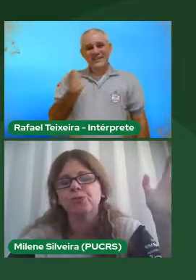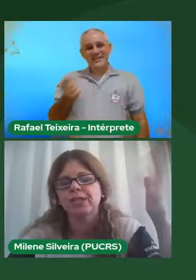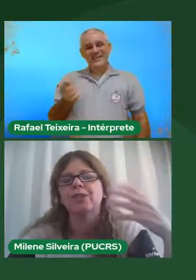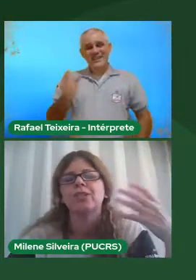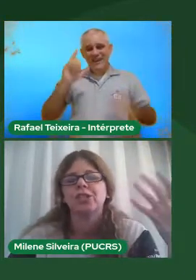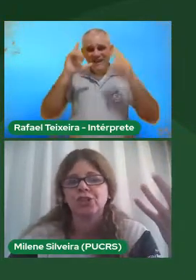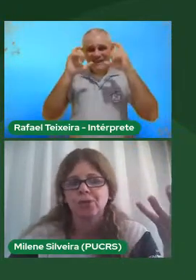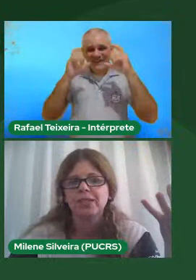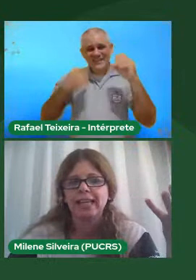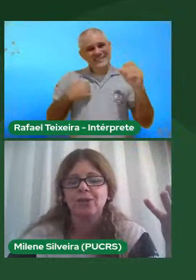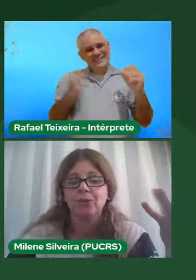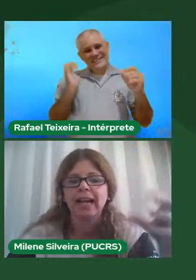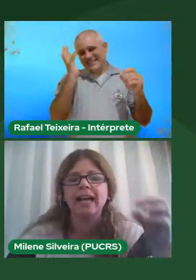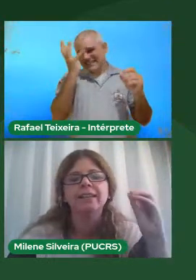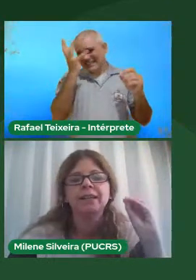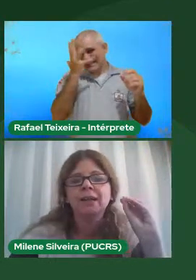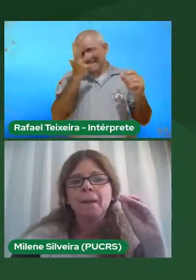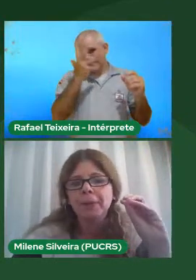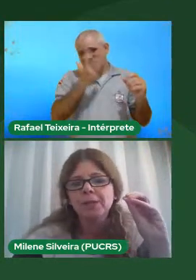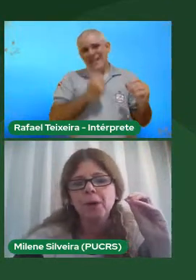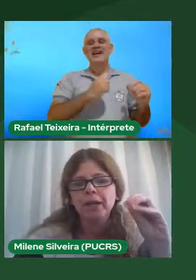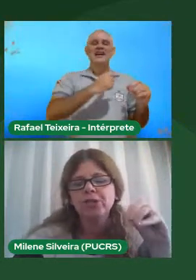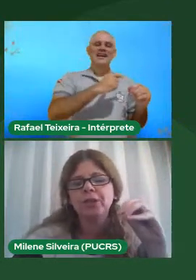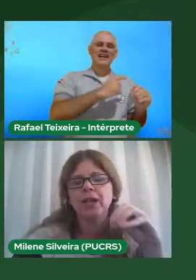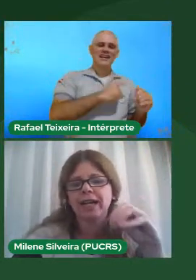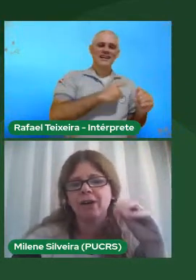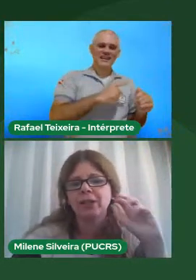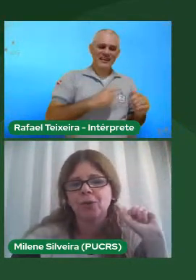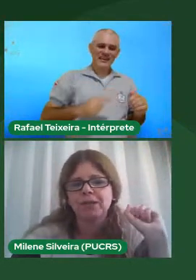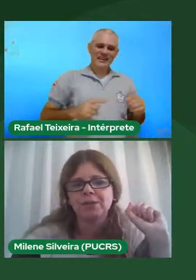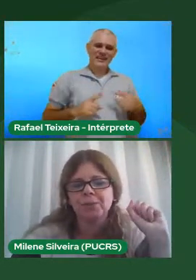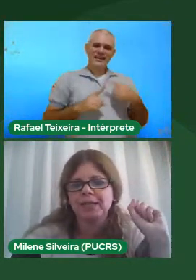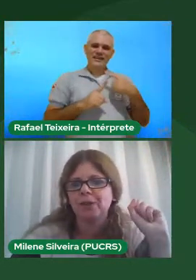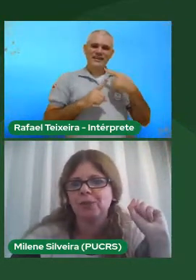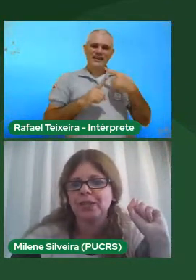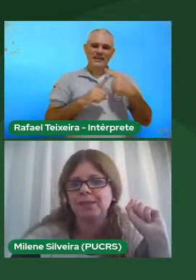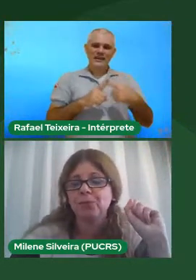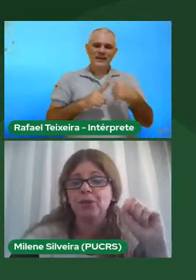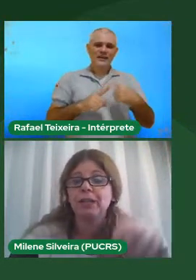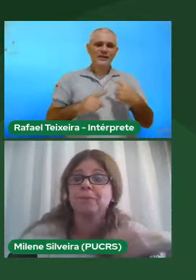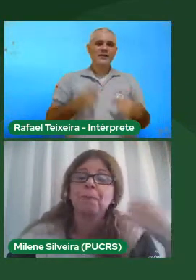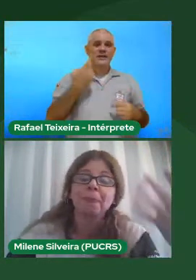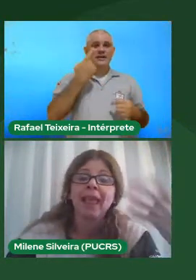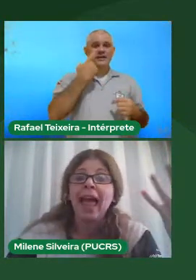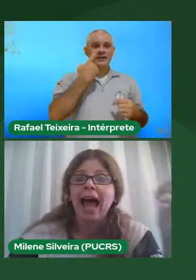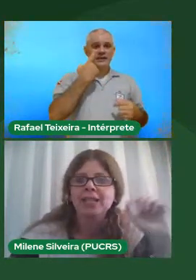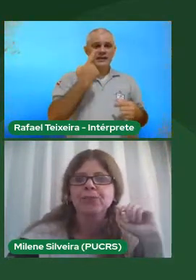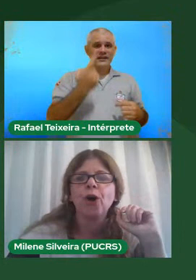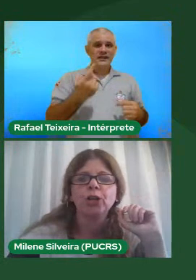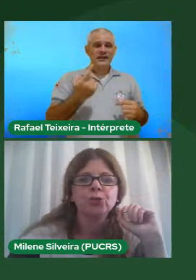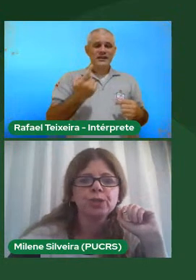dos últimos anos, a gente já consegue encontrar, principalmente lá no canal da Comissão Especial no Facebook,